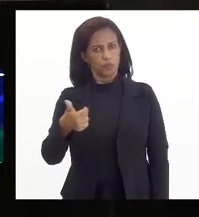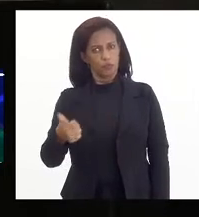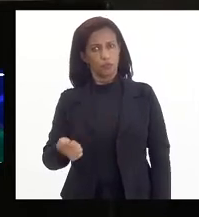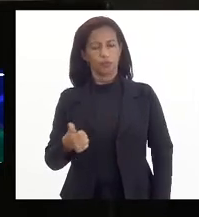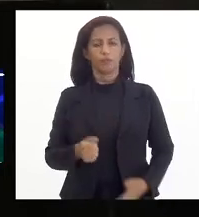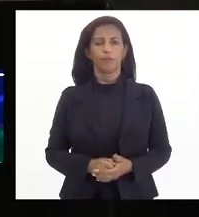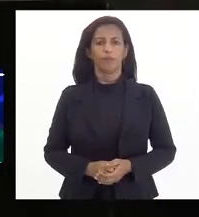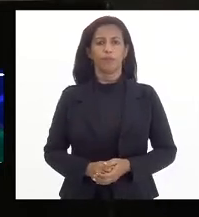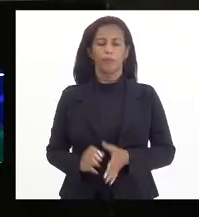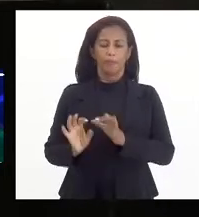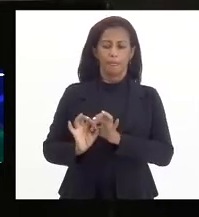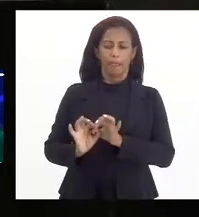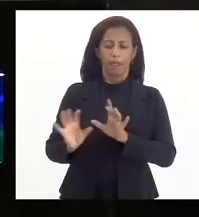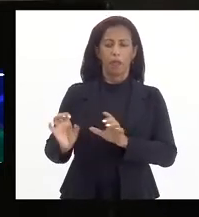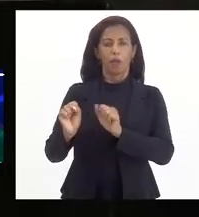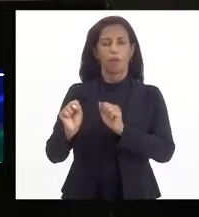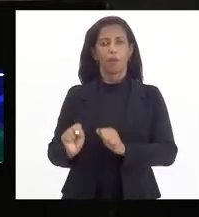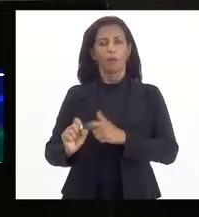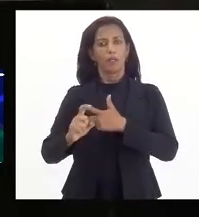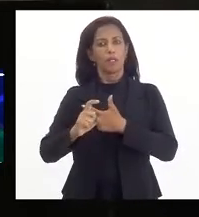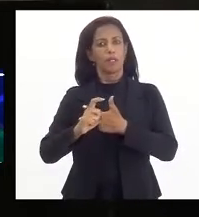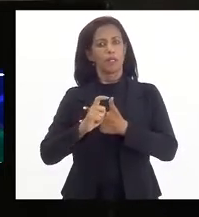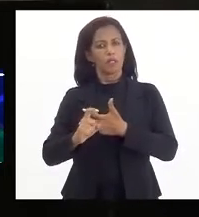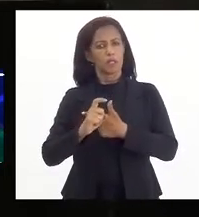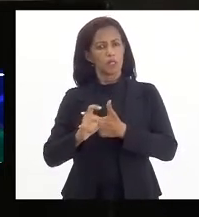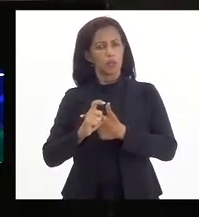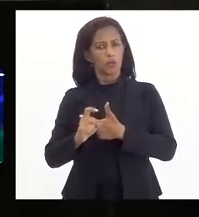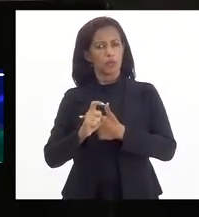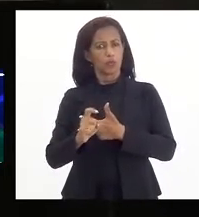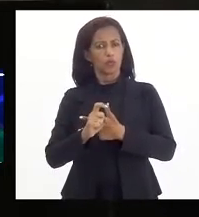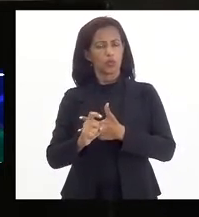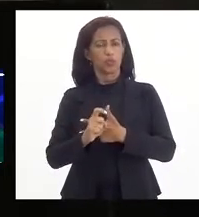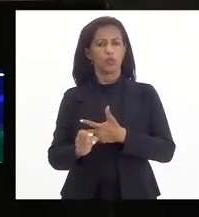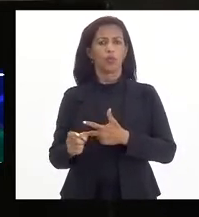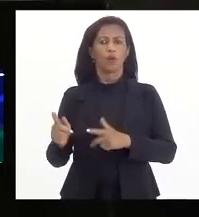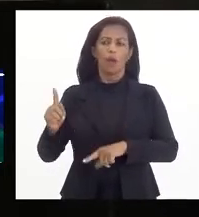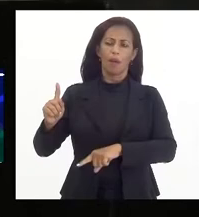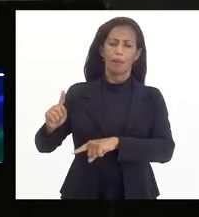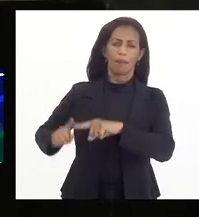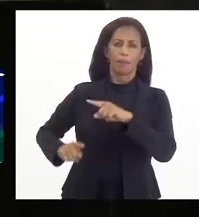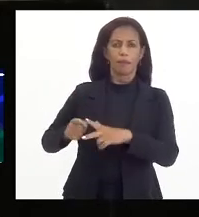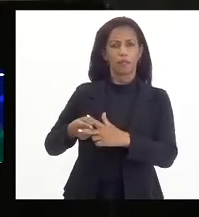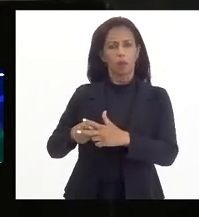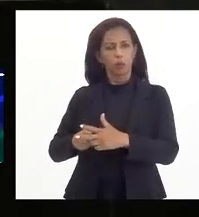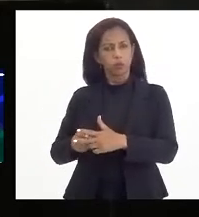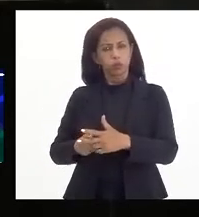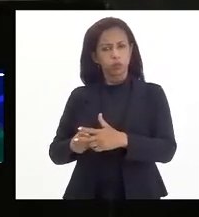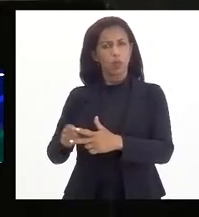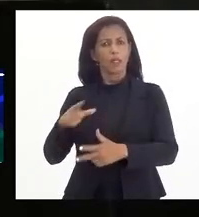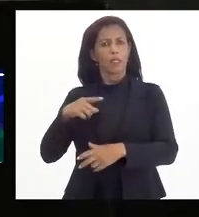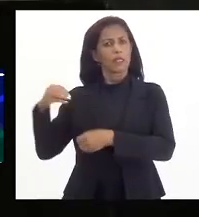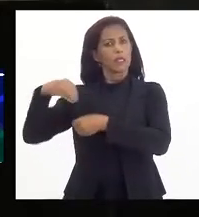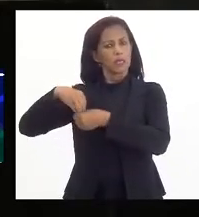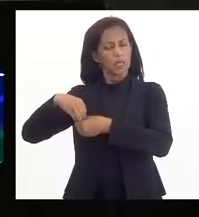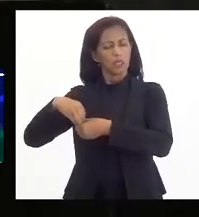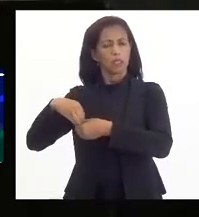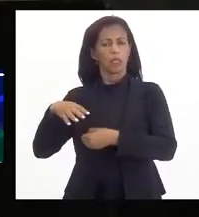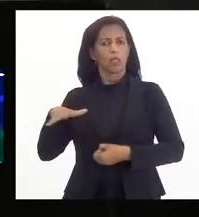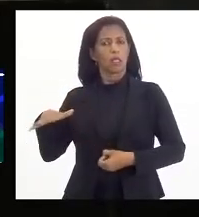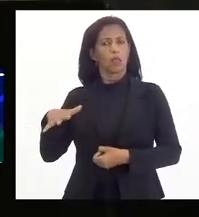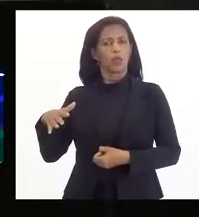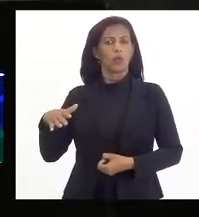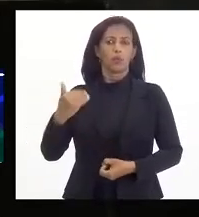que autoriza o poder executivo a realizar recenseamentos equipamentos que existem já no território de favela